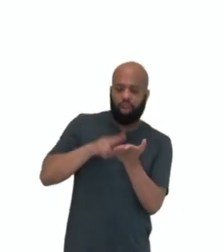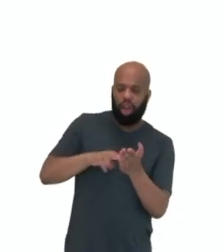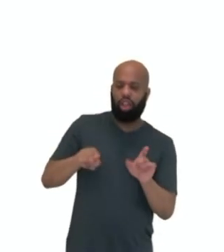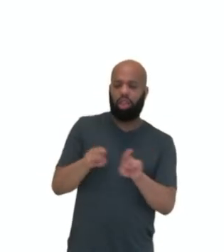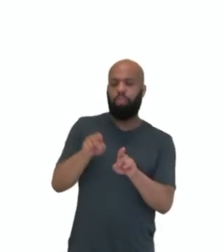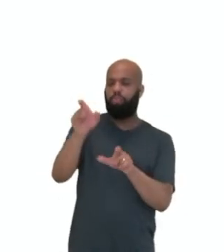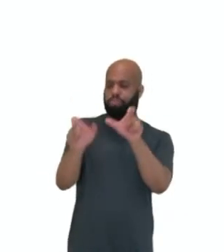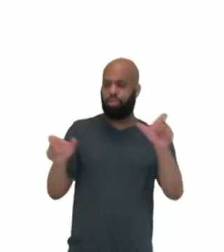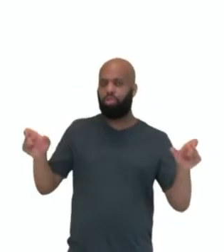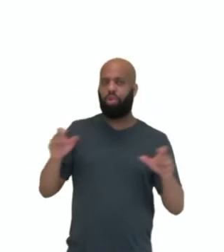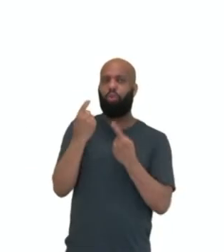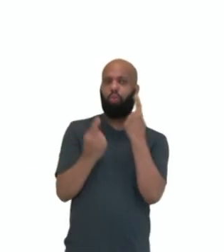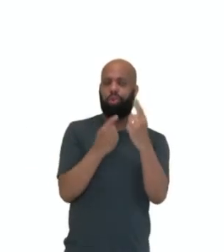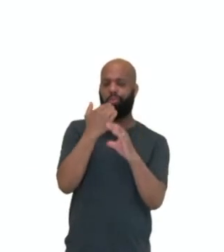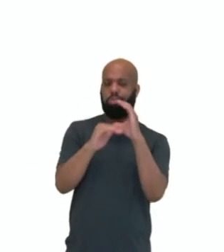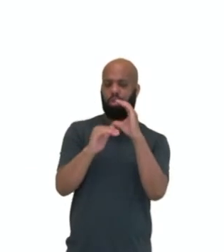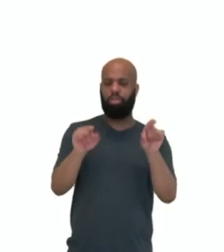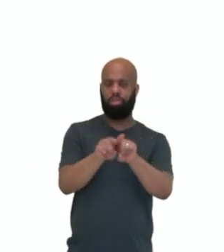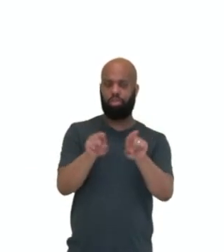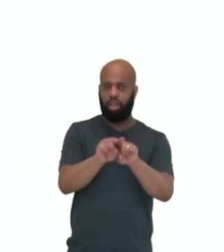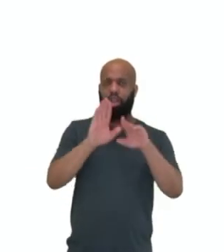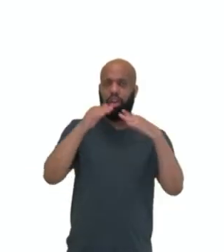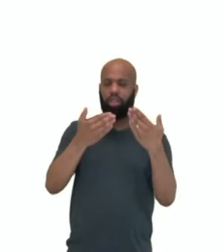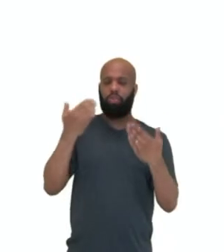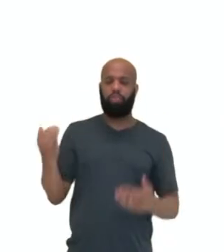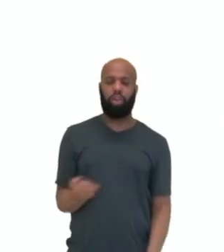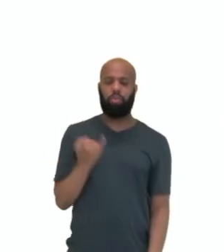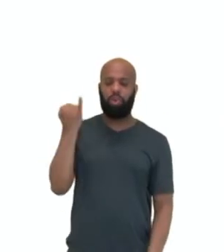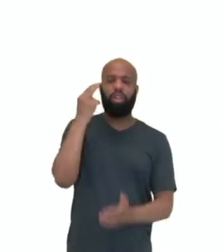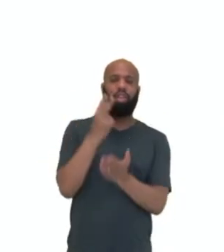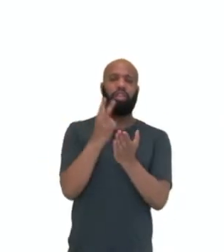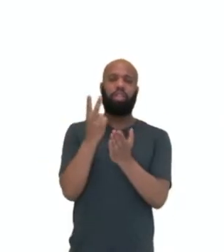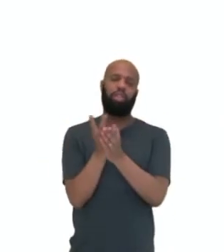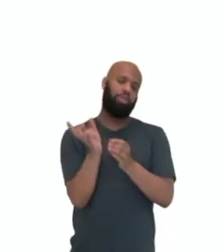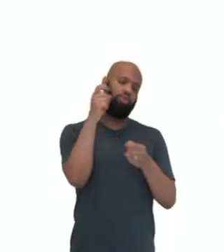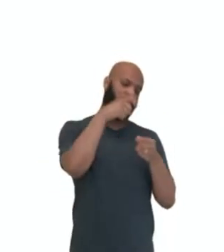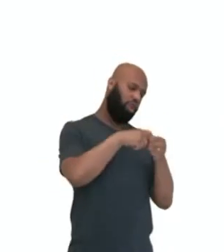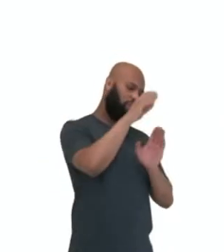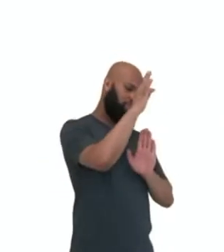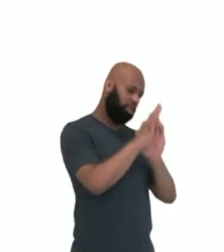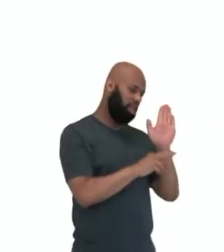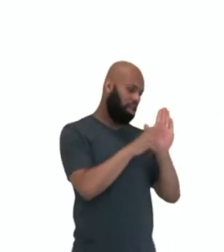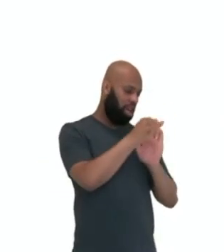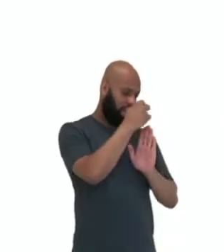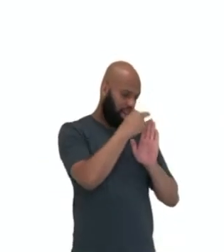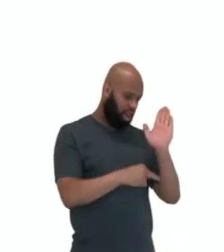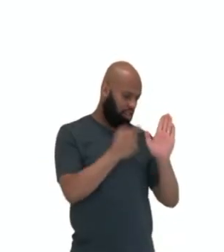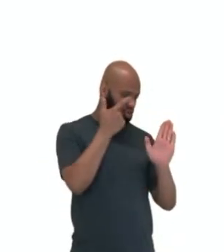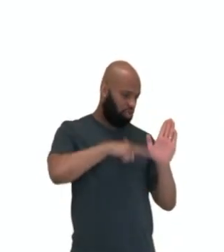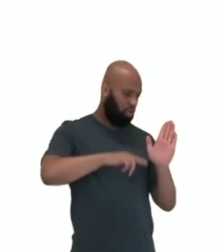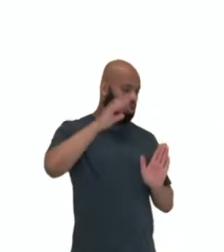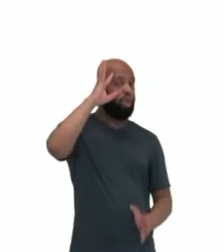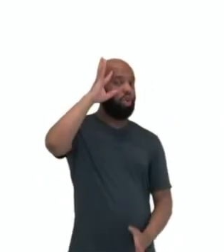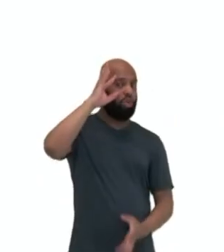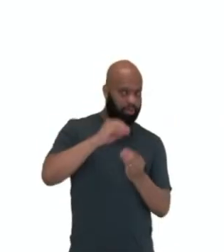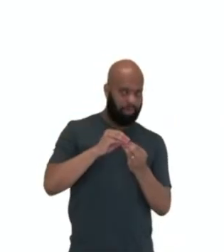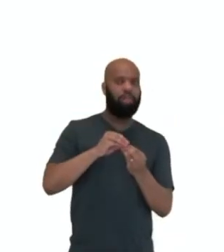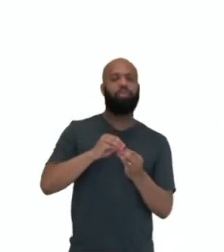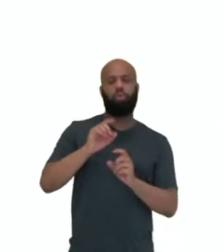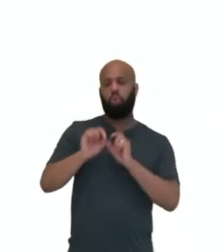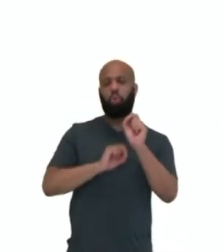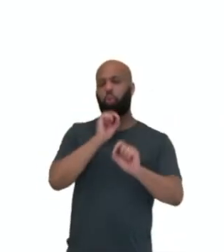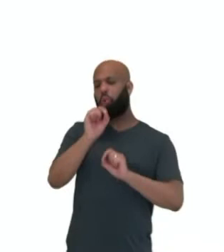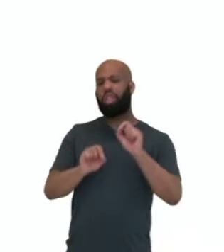de pessoa. Então, é importante sempre retomar o texto para você poder, então, mostrar do que se